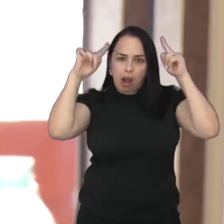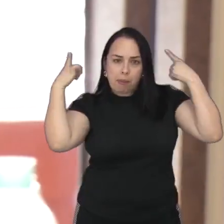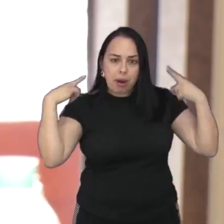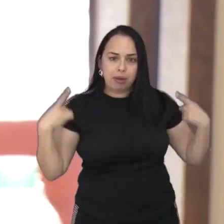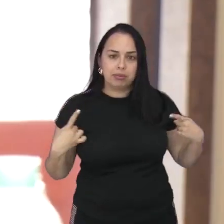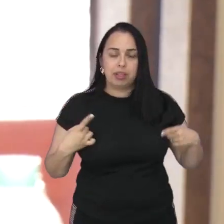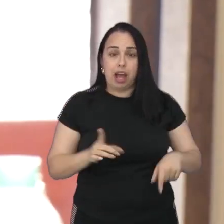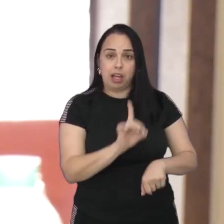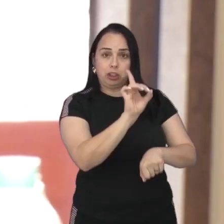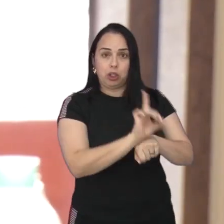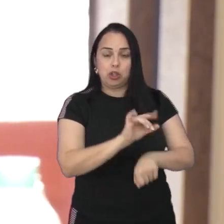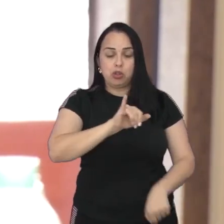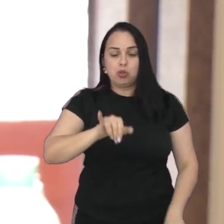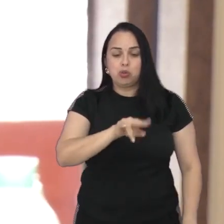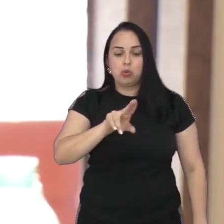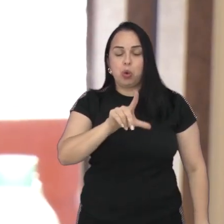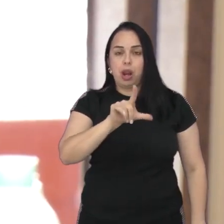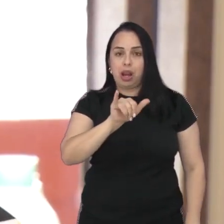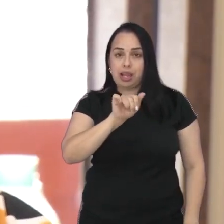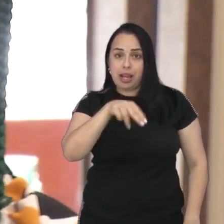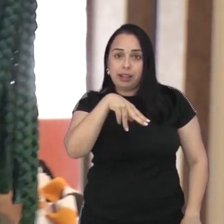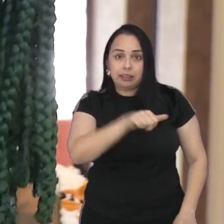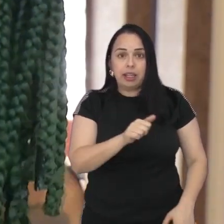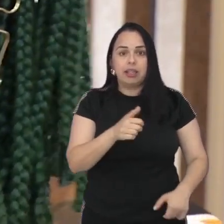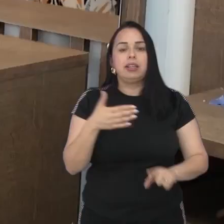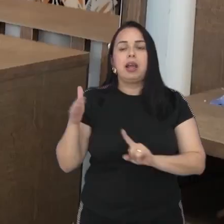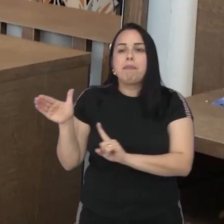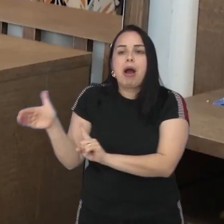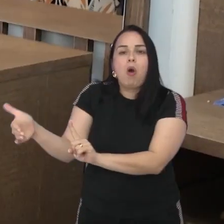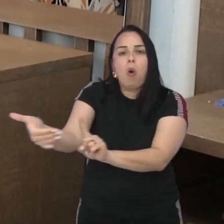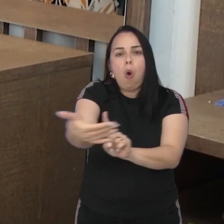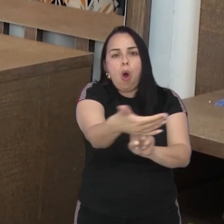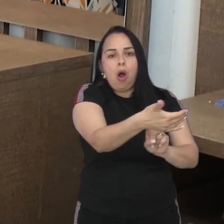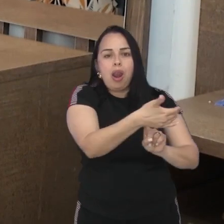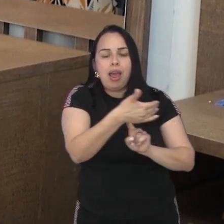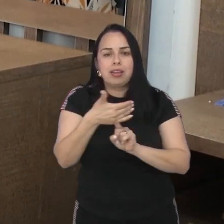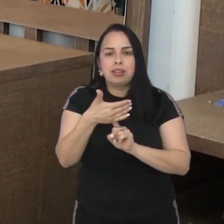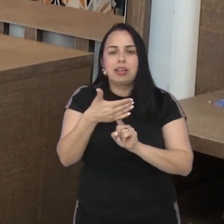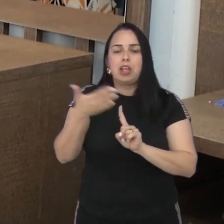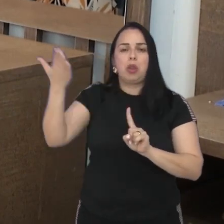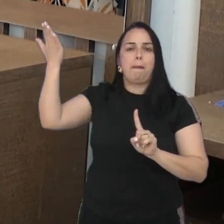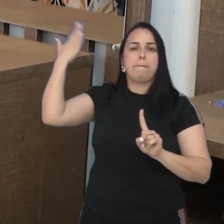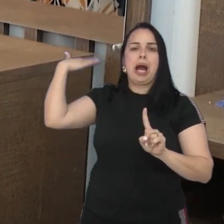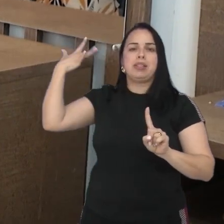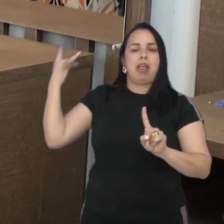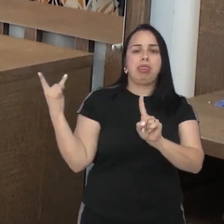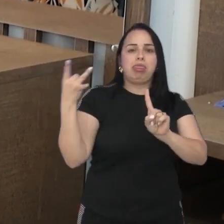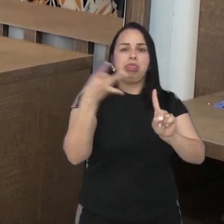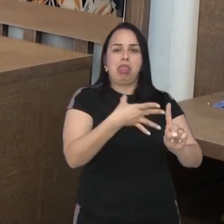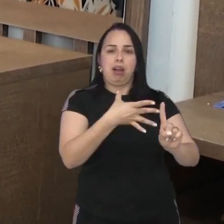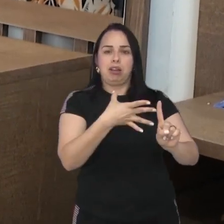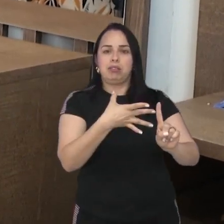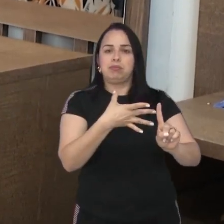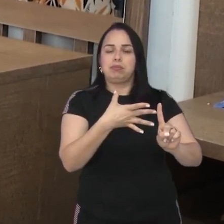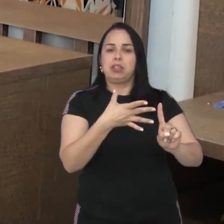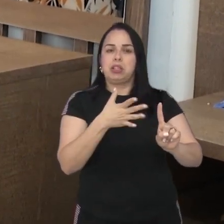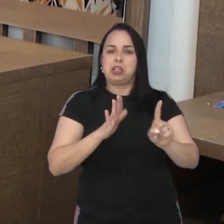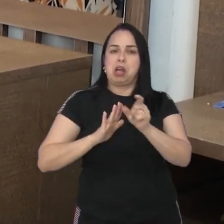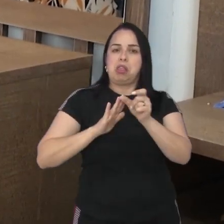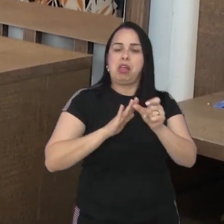A proprietária Juliana decidiu criar o espaço para acolher um público que, historicamente, se